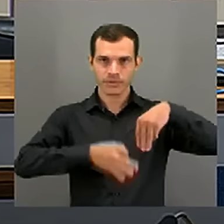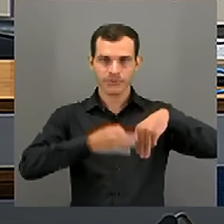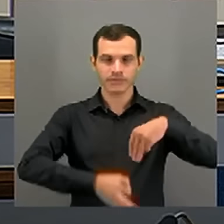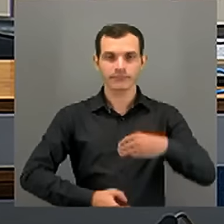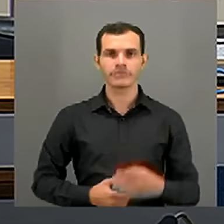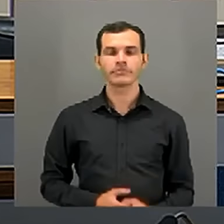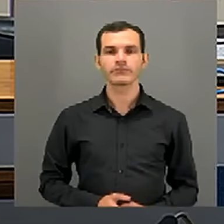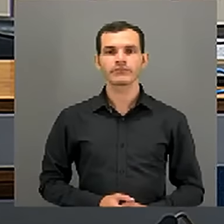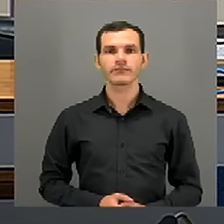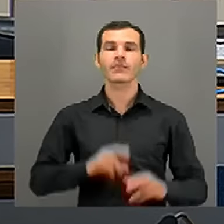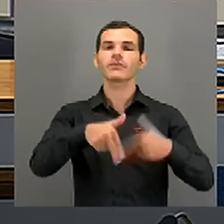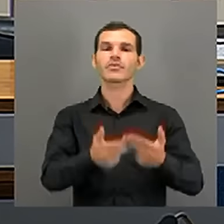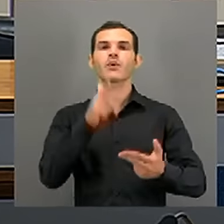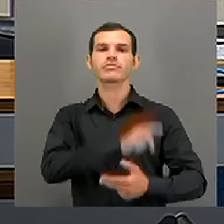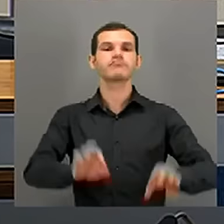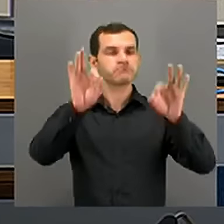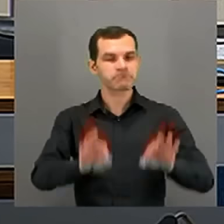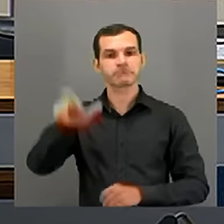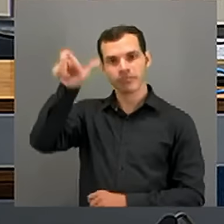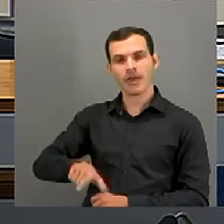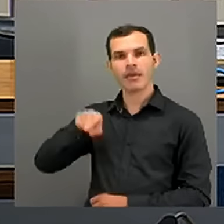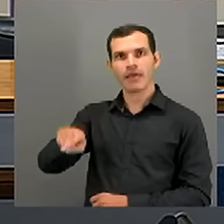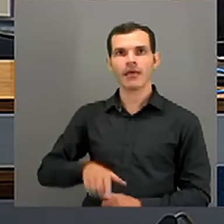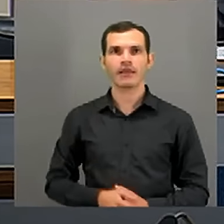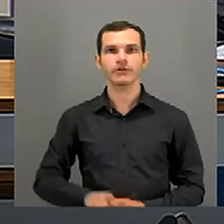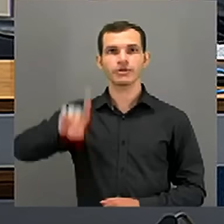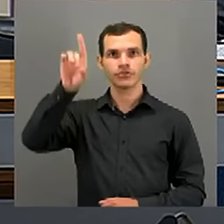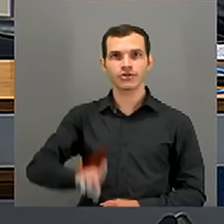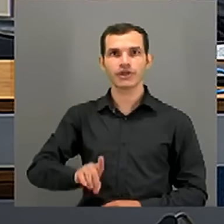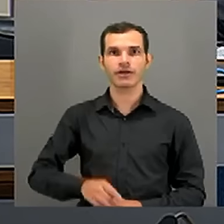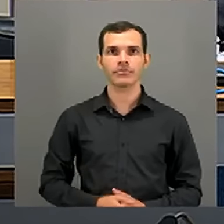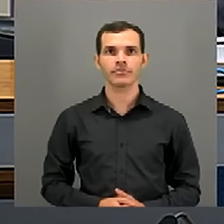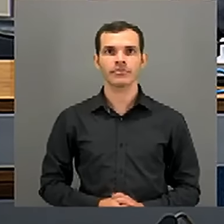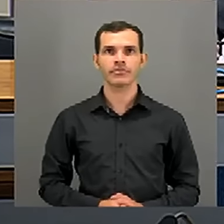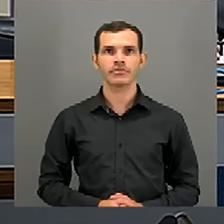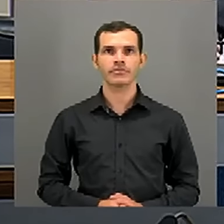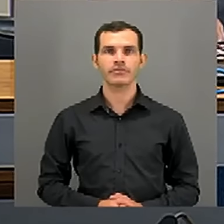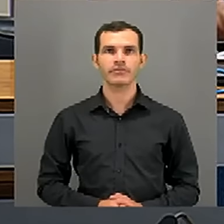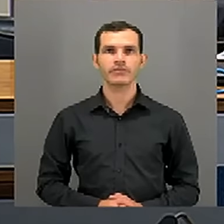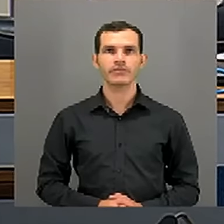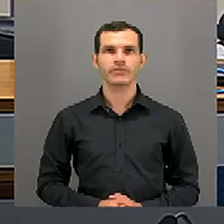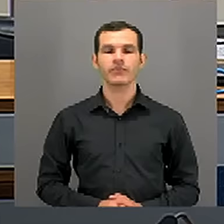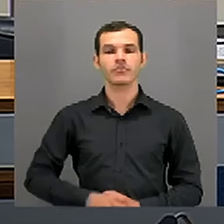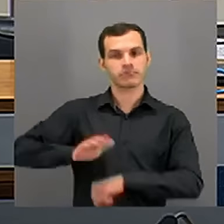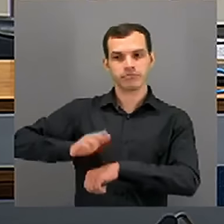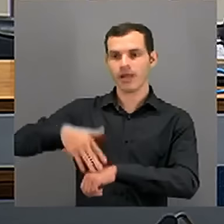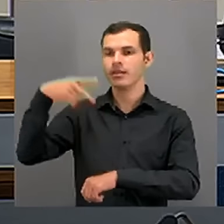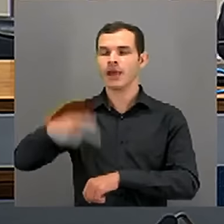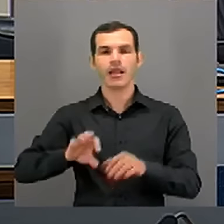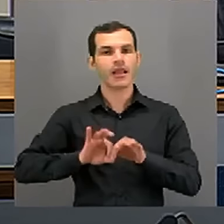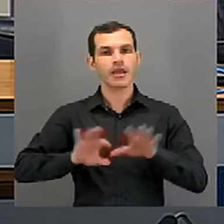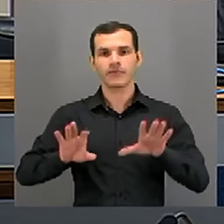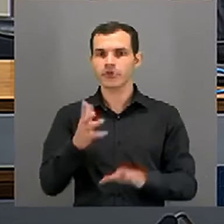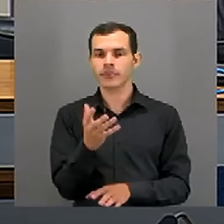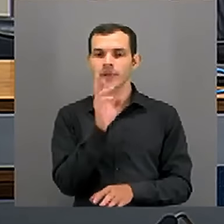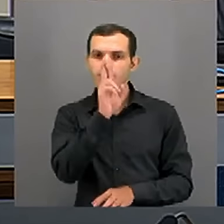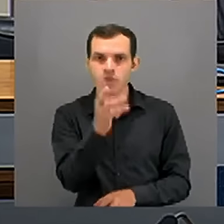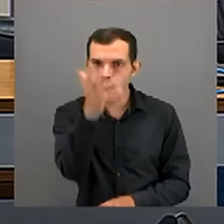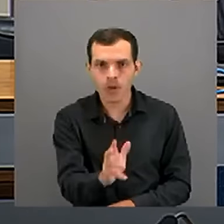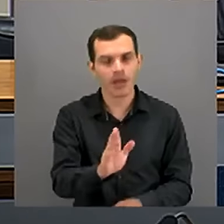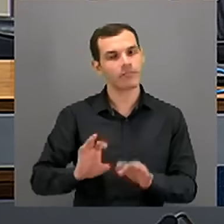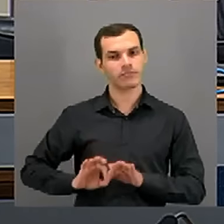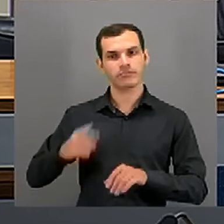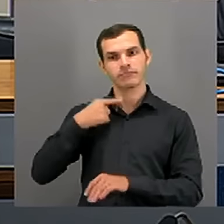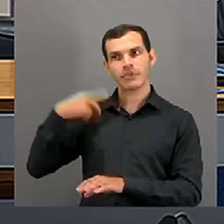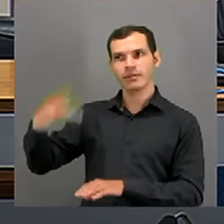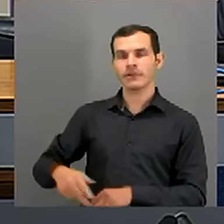seja garantido ao paciente A, o direito ao silêncio, ou seja, de não responder, querendo, a perguntas a